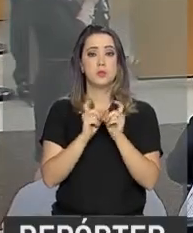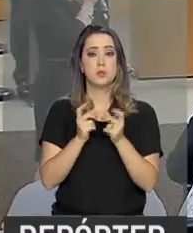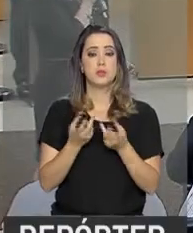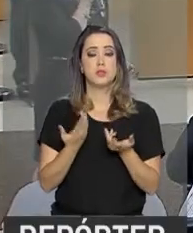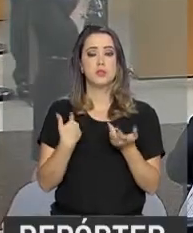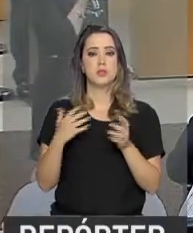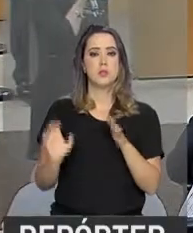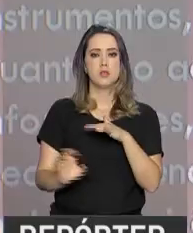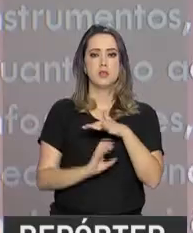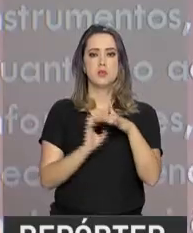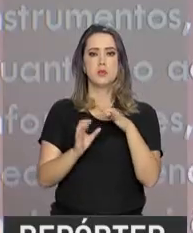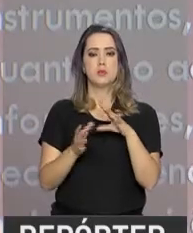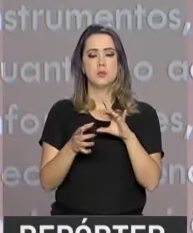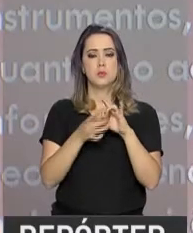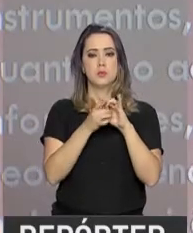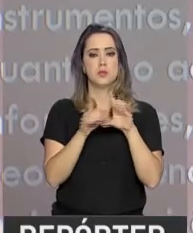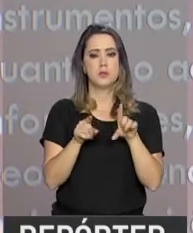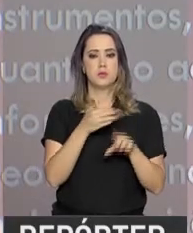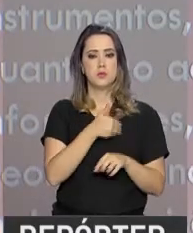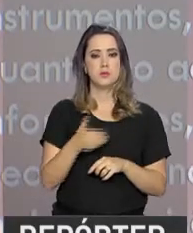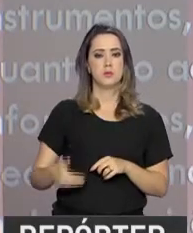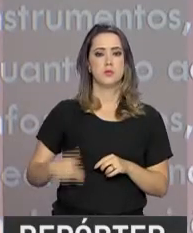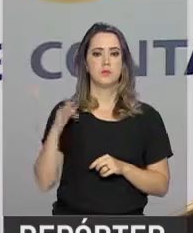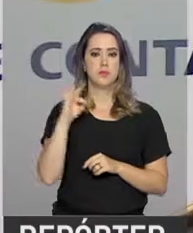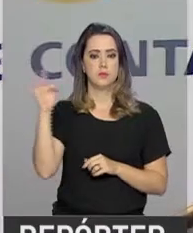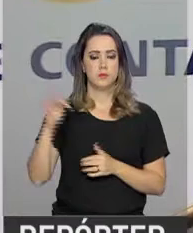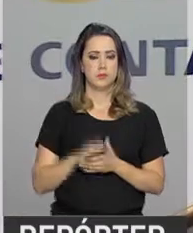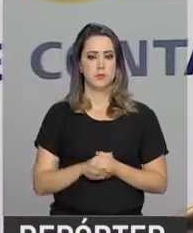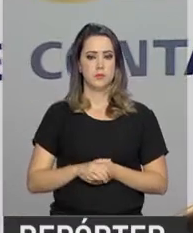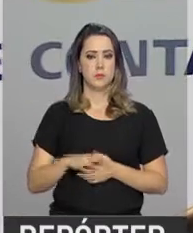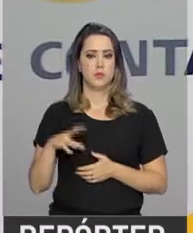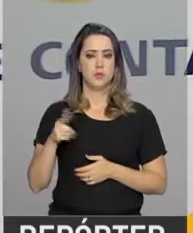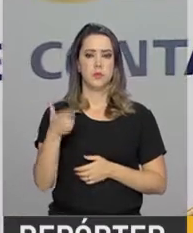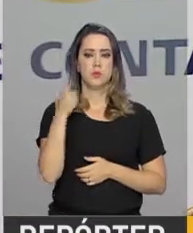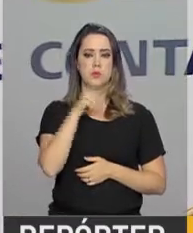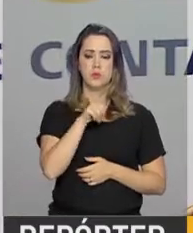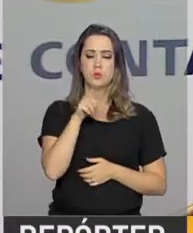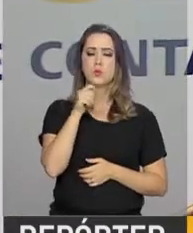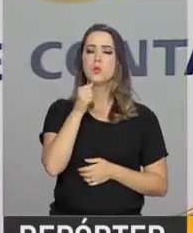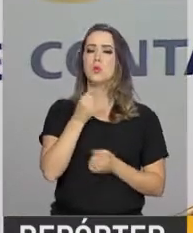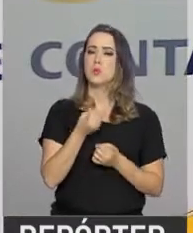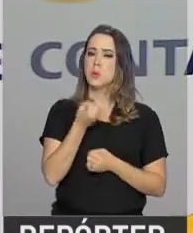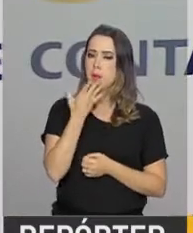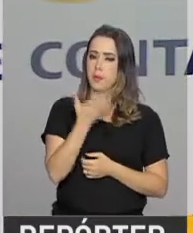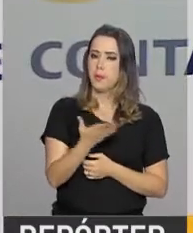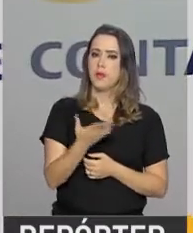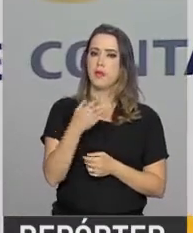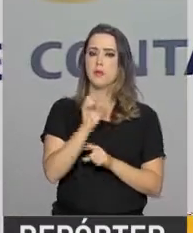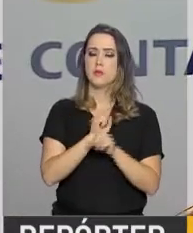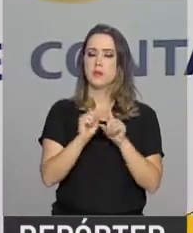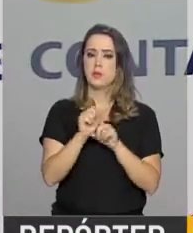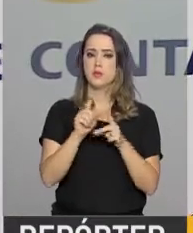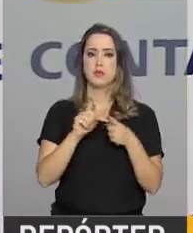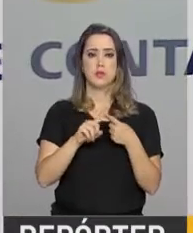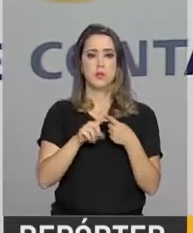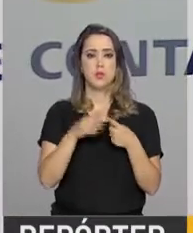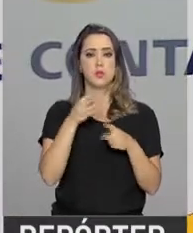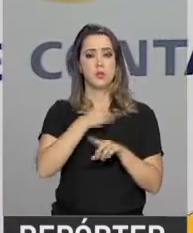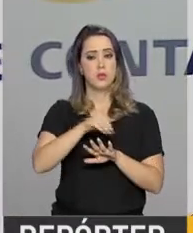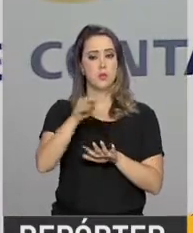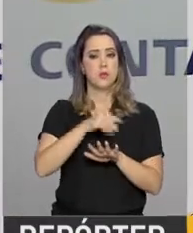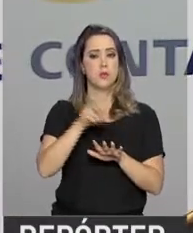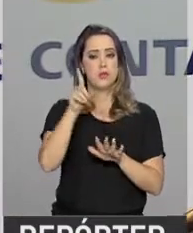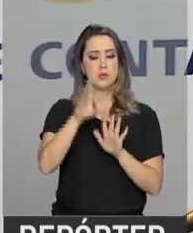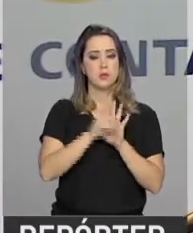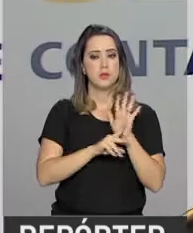convênios e contratos de repasse do governo federal todo mundo ganha com a transparência ganha a sociedade que tem acesso à informação que é